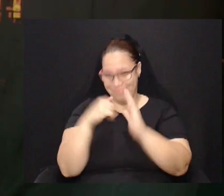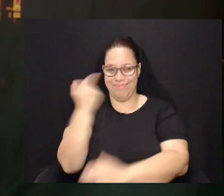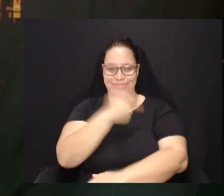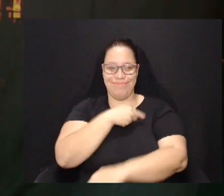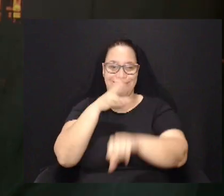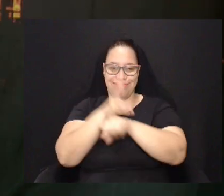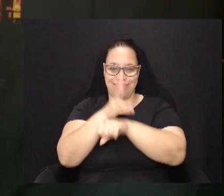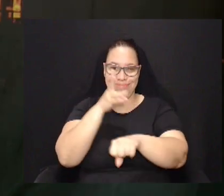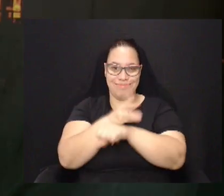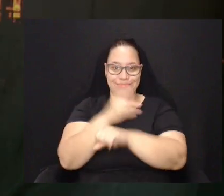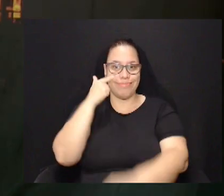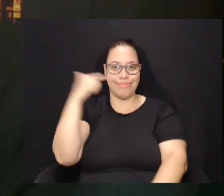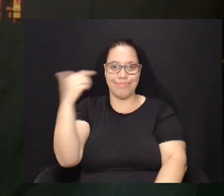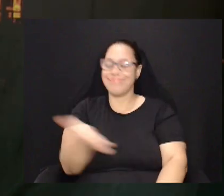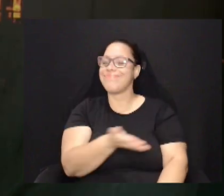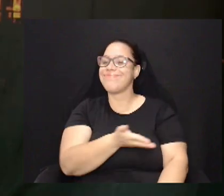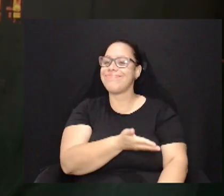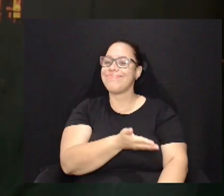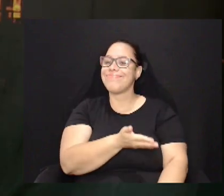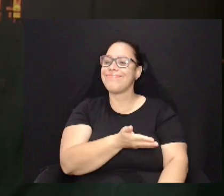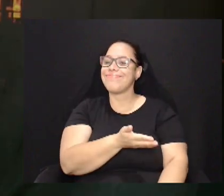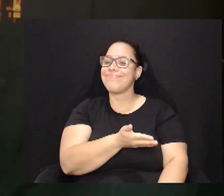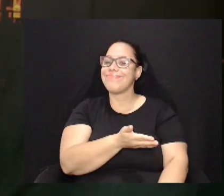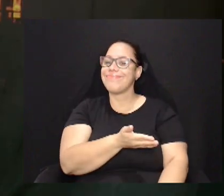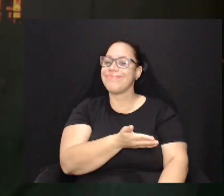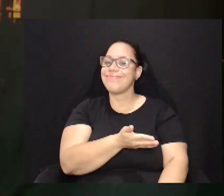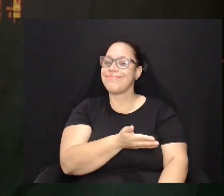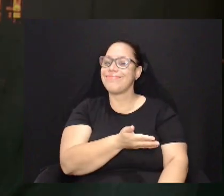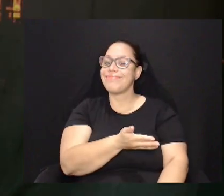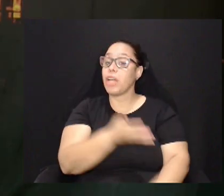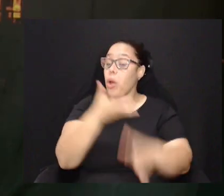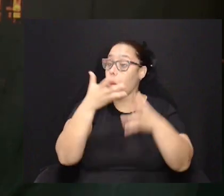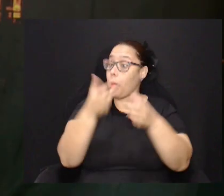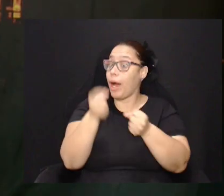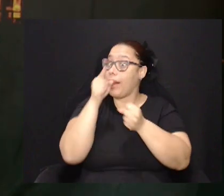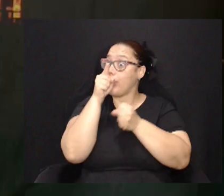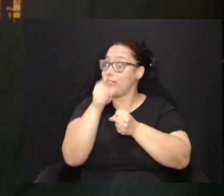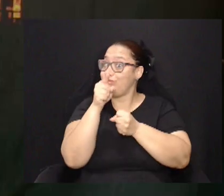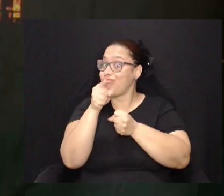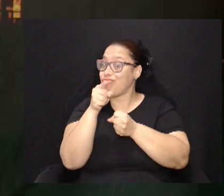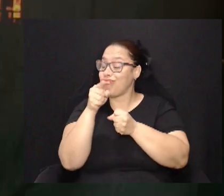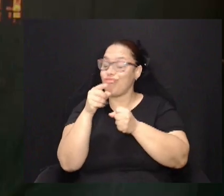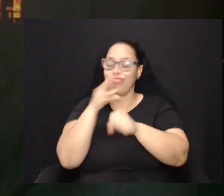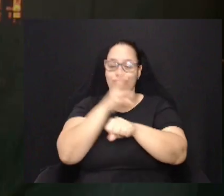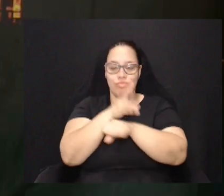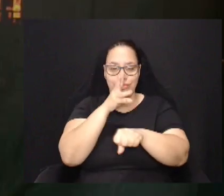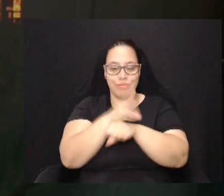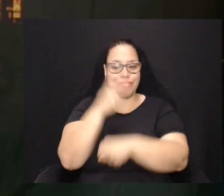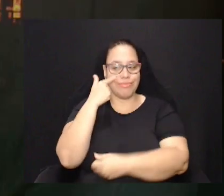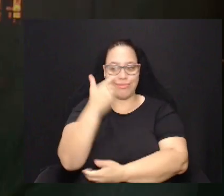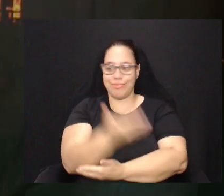nossa produção já está a postos para receber você no nosso WhatsApp,